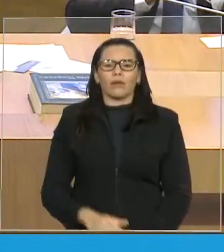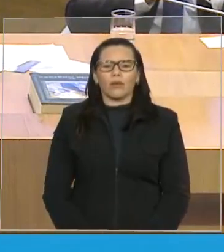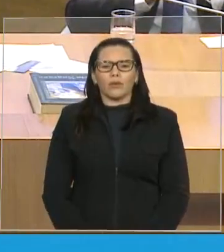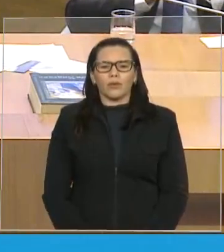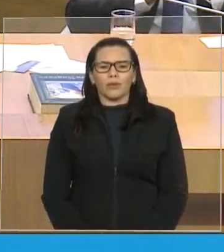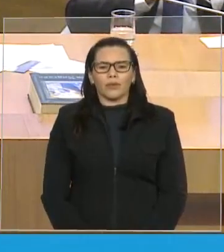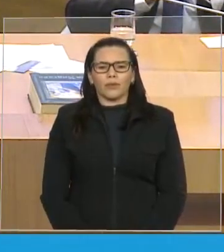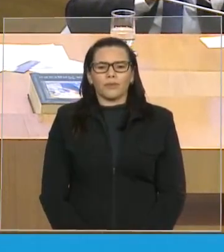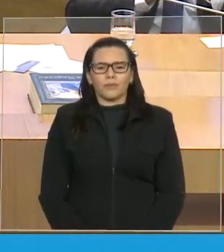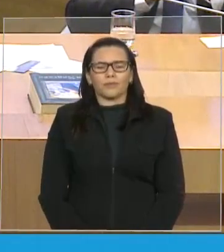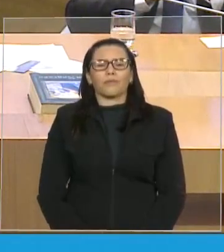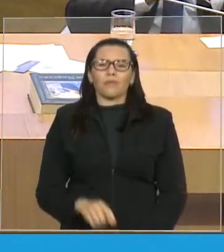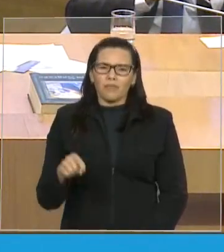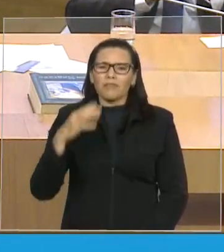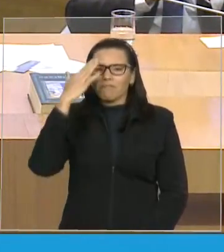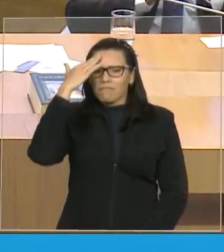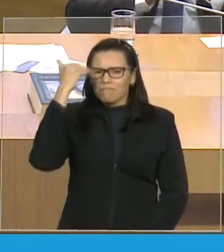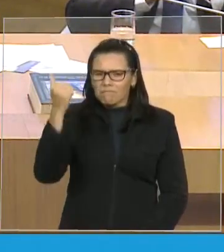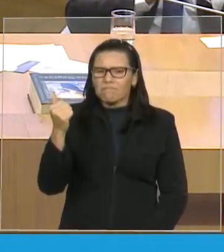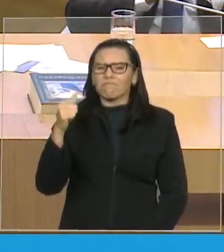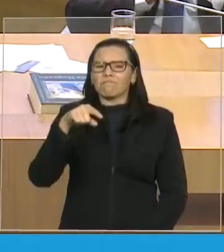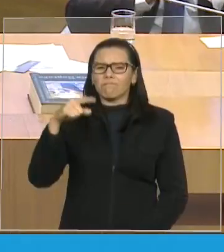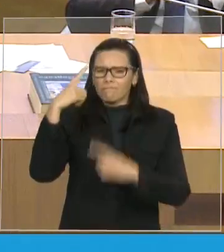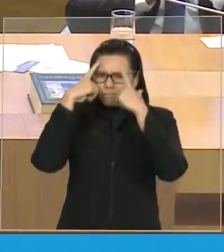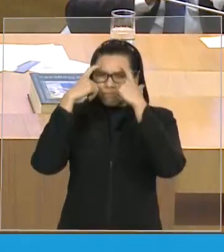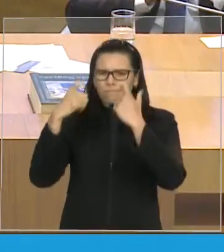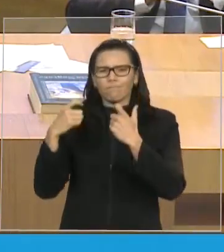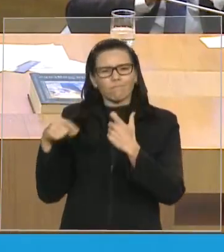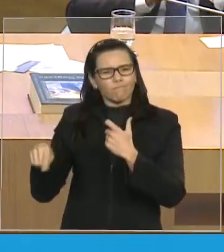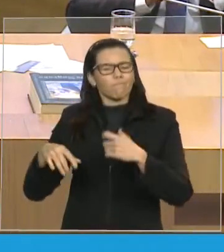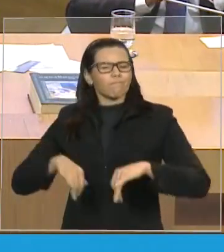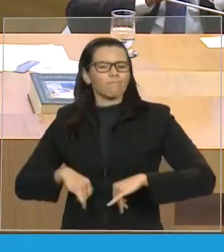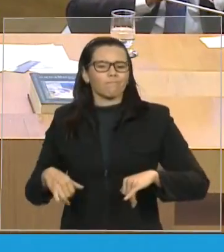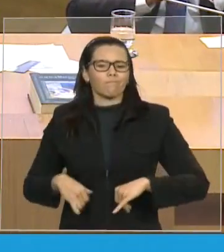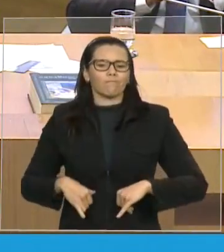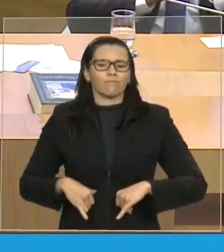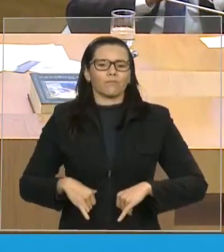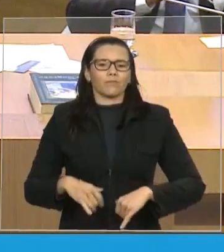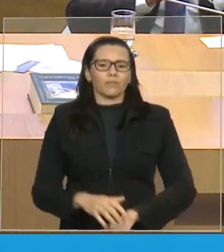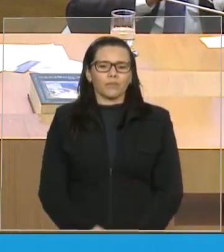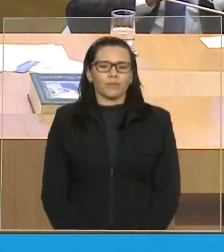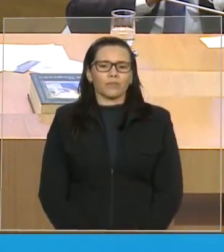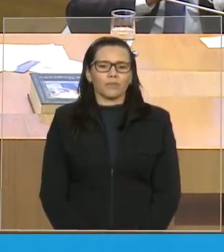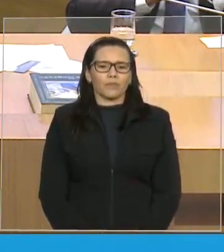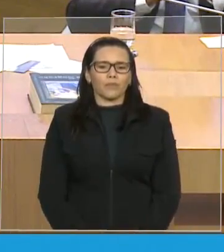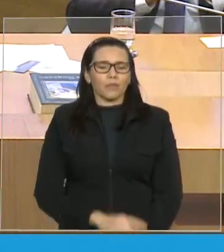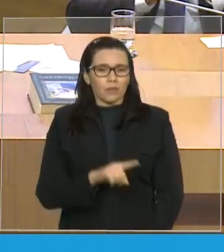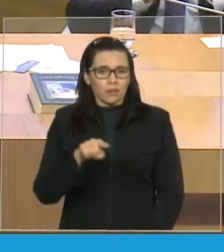em todas as suas dimensões, né, e ali também que acontece uma intervenção, né,